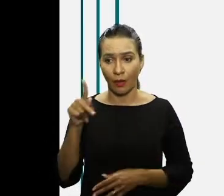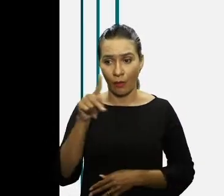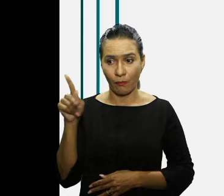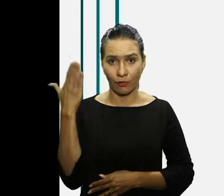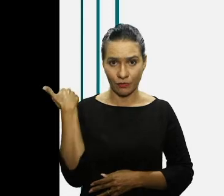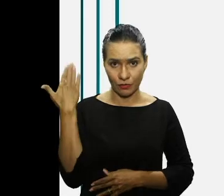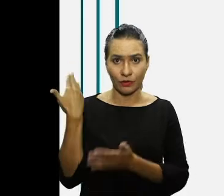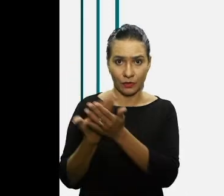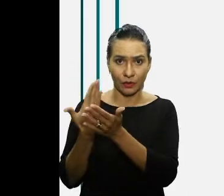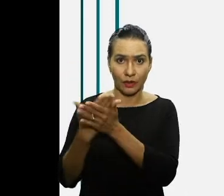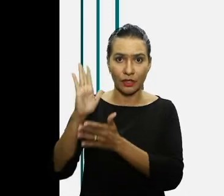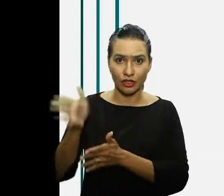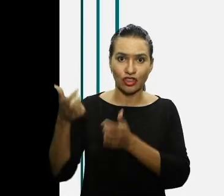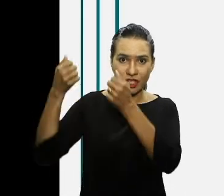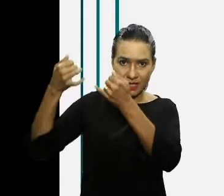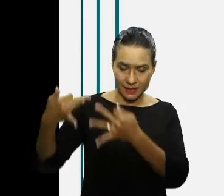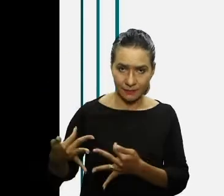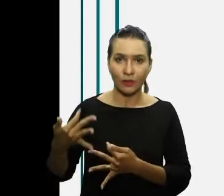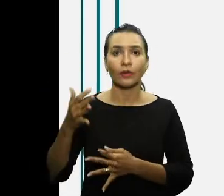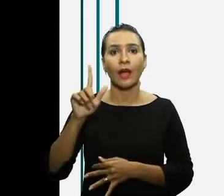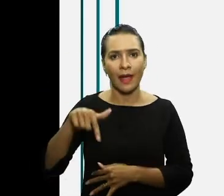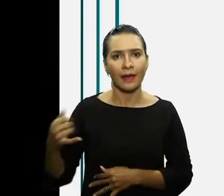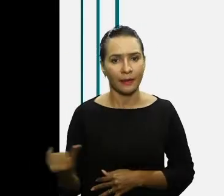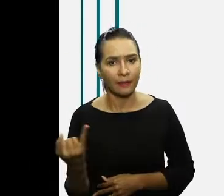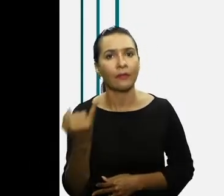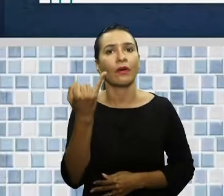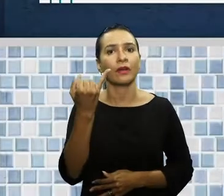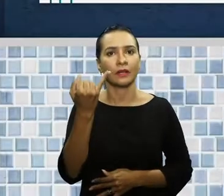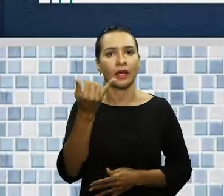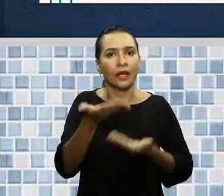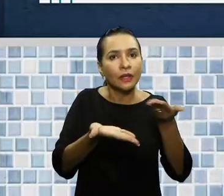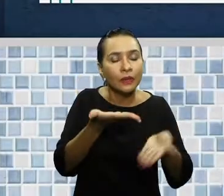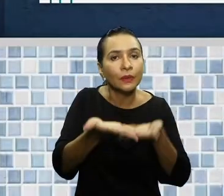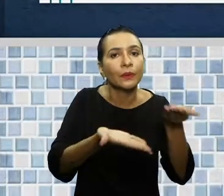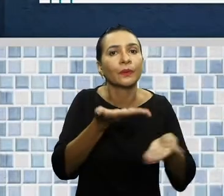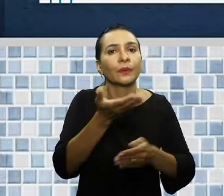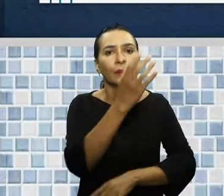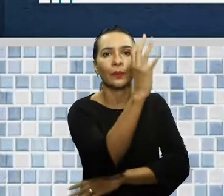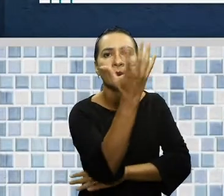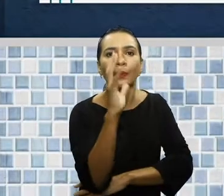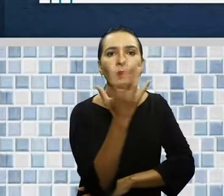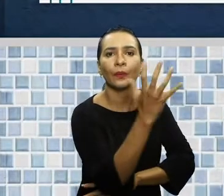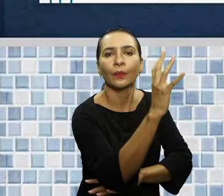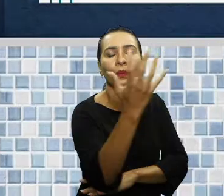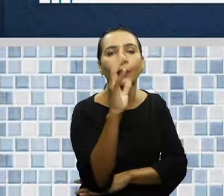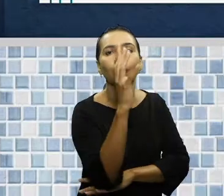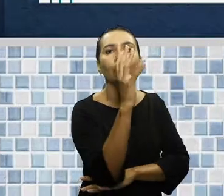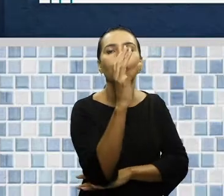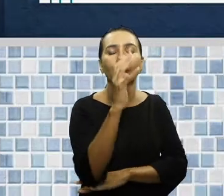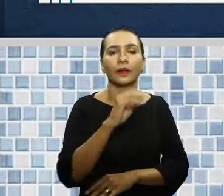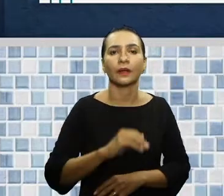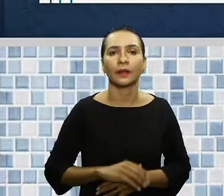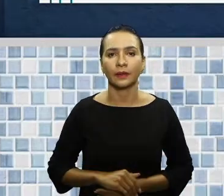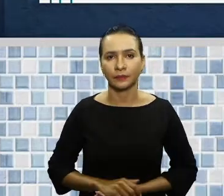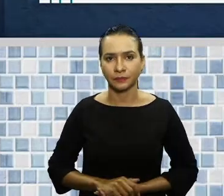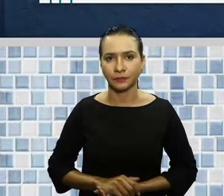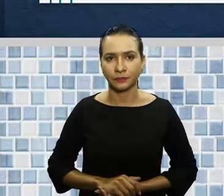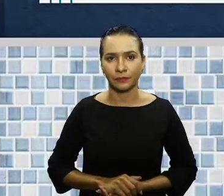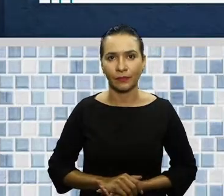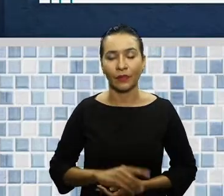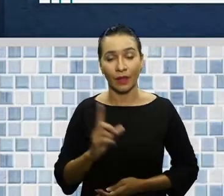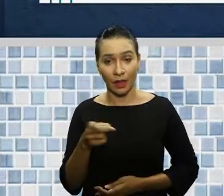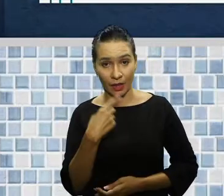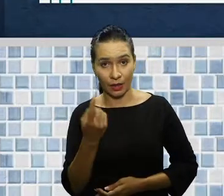que é importante conservar a biodiversidade. E sobre o que a gente acabou de falar, que